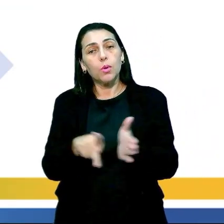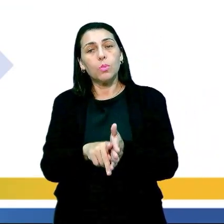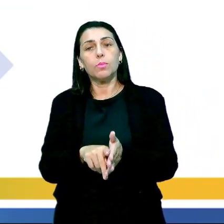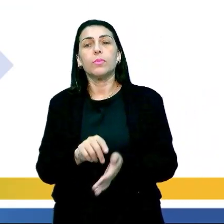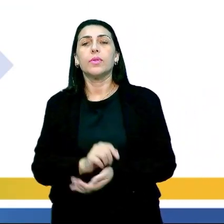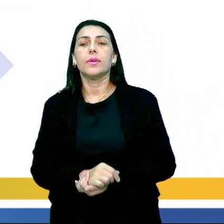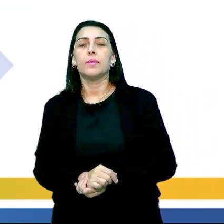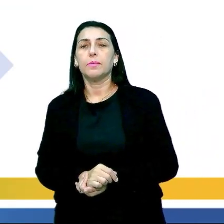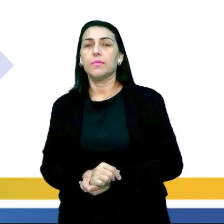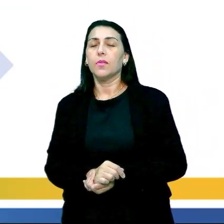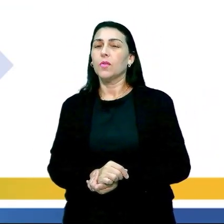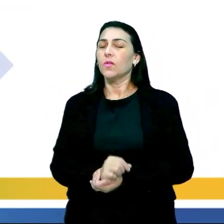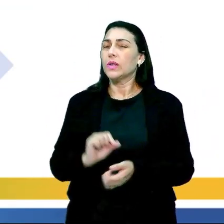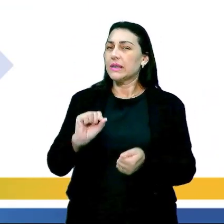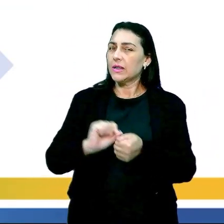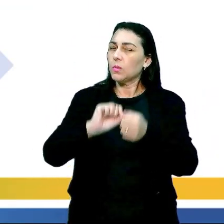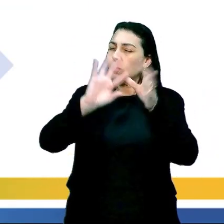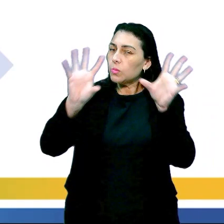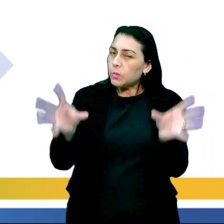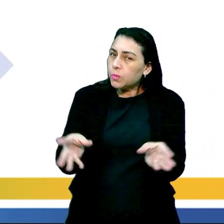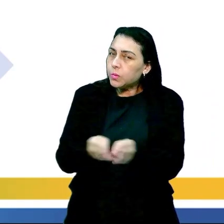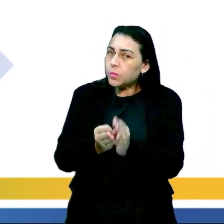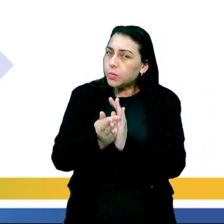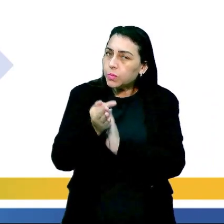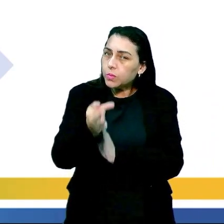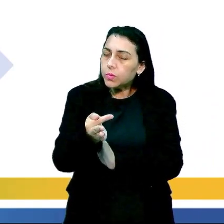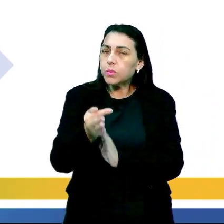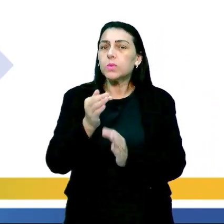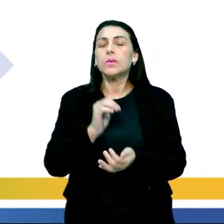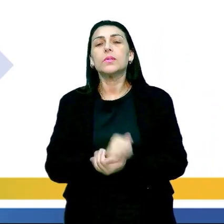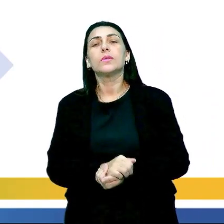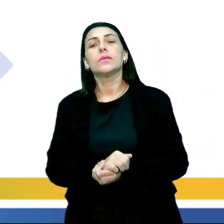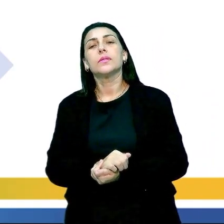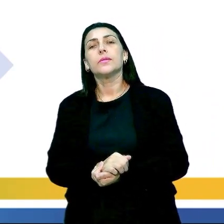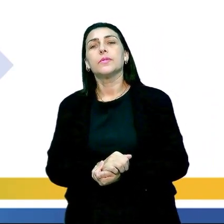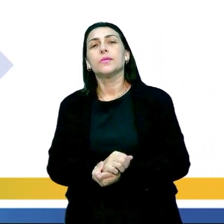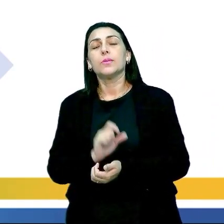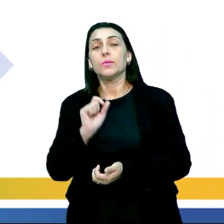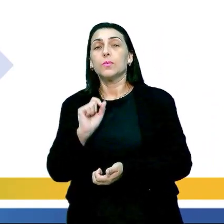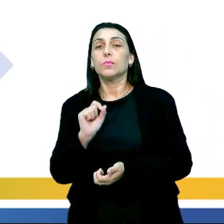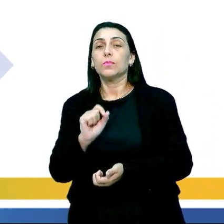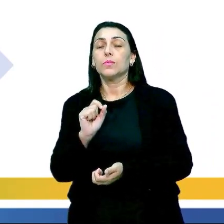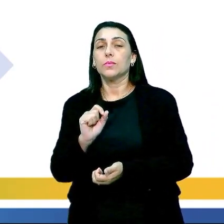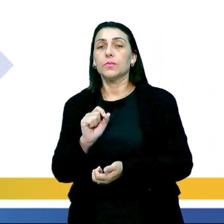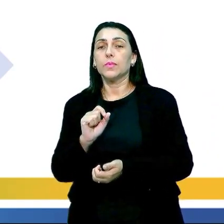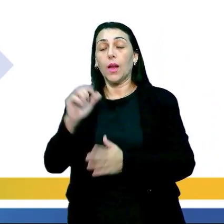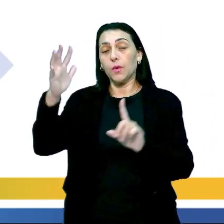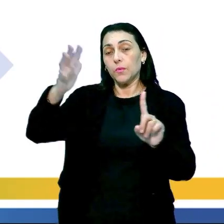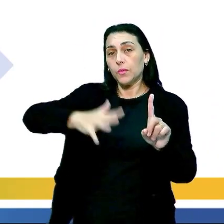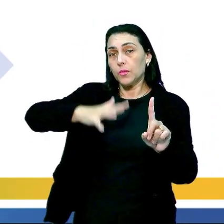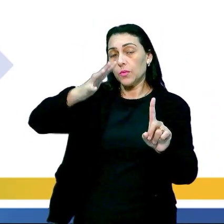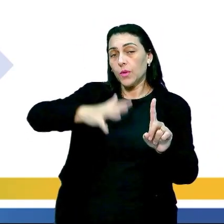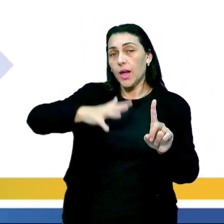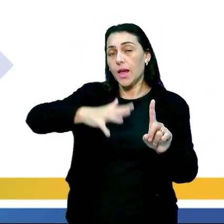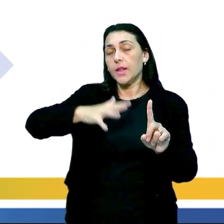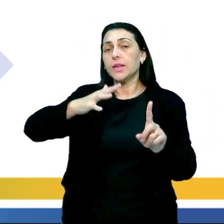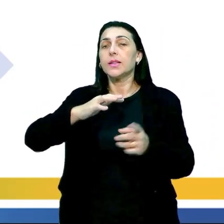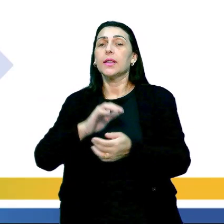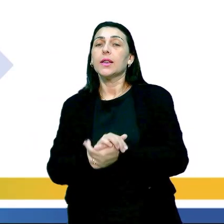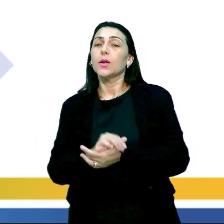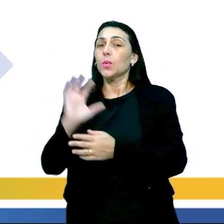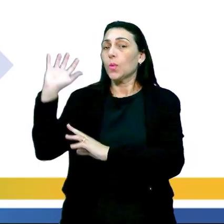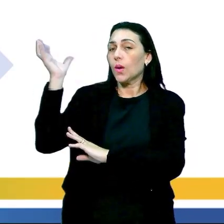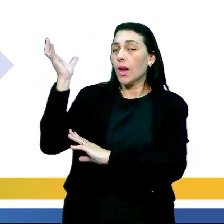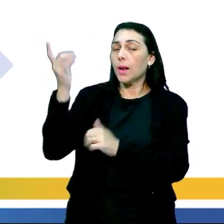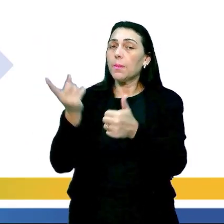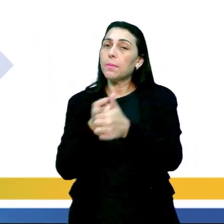maritimidade, eu vou fazer aqui um breve resumo, tá? Da atuação e da influência desse aspecto no